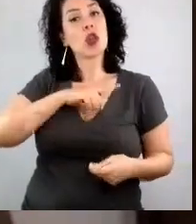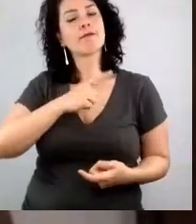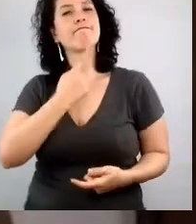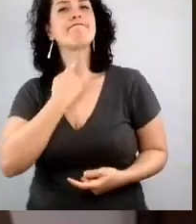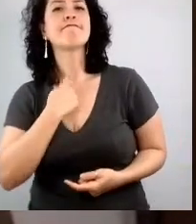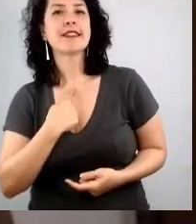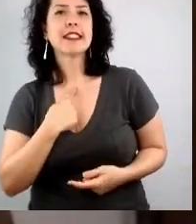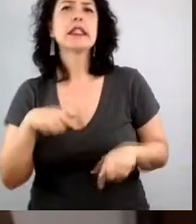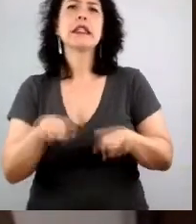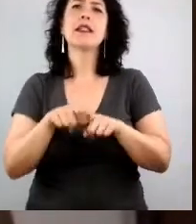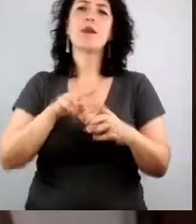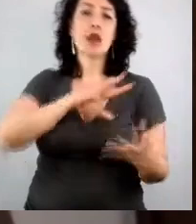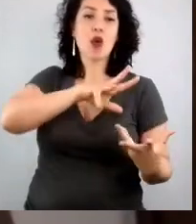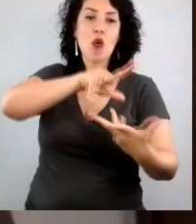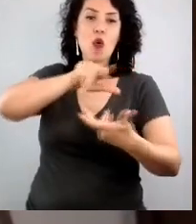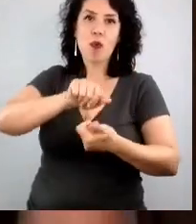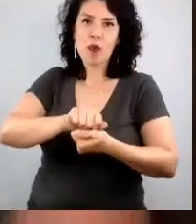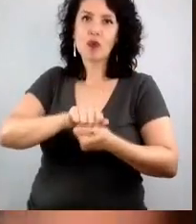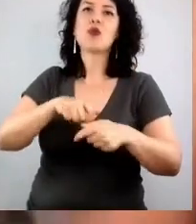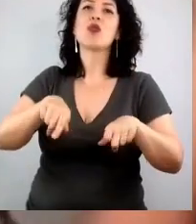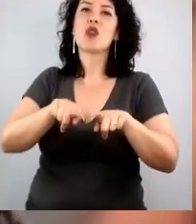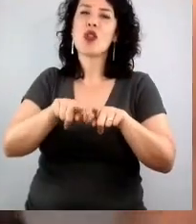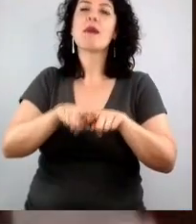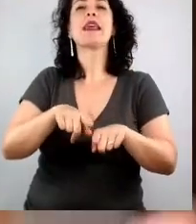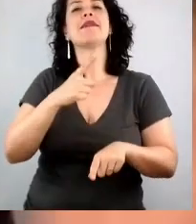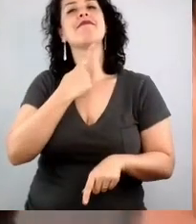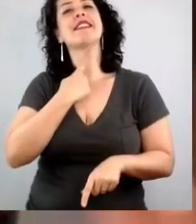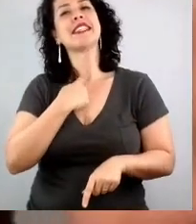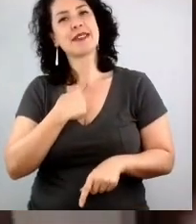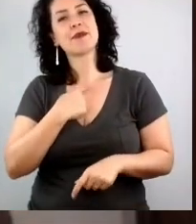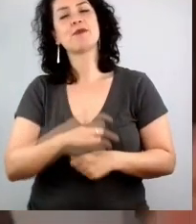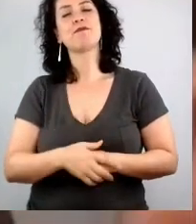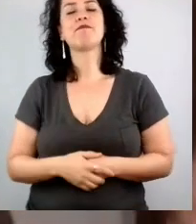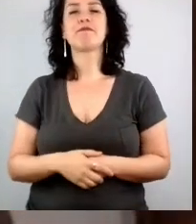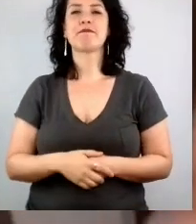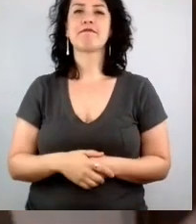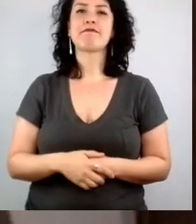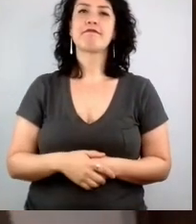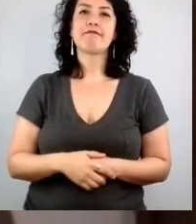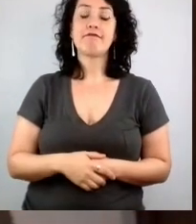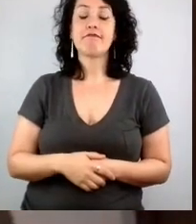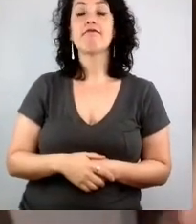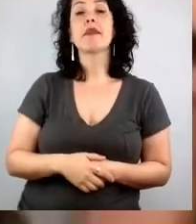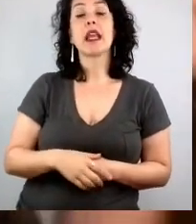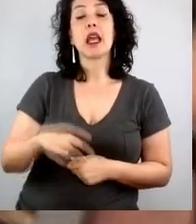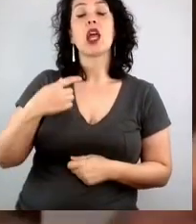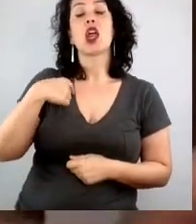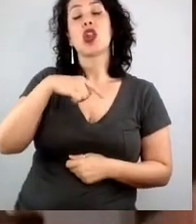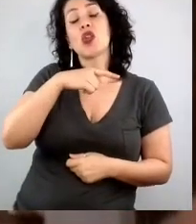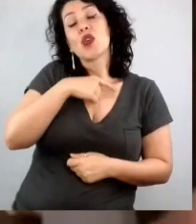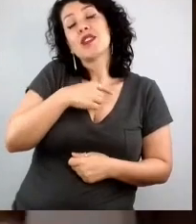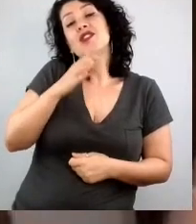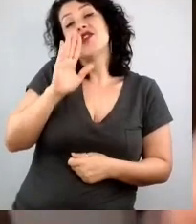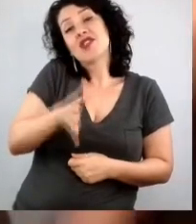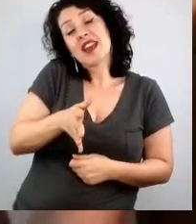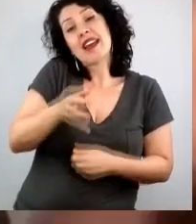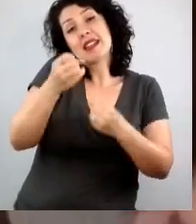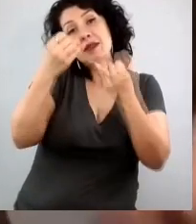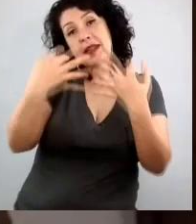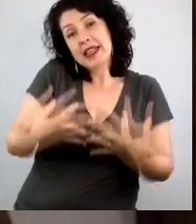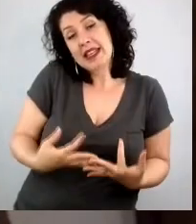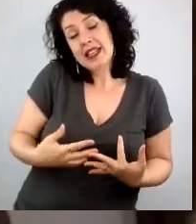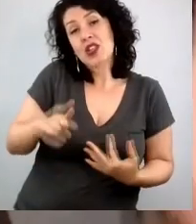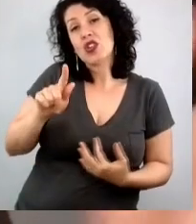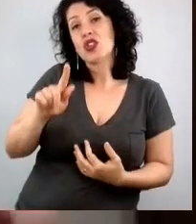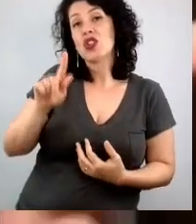queremos espelhar através dele. Sendo assim, a gente já disse, né? Infelizmente, Giovana Eliodoro não está com a gente, mas também aconselho que você